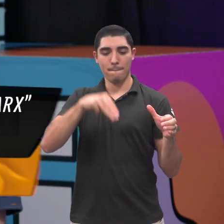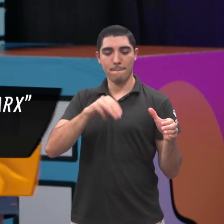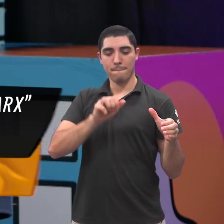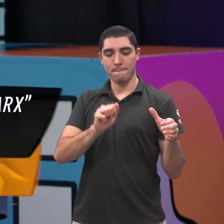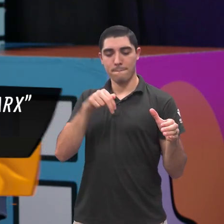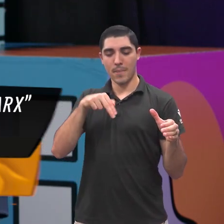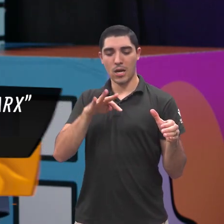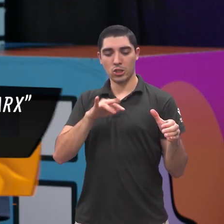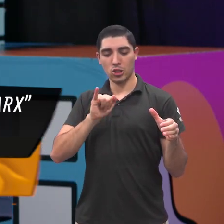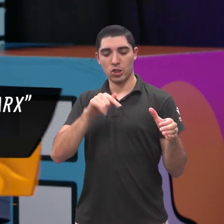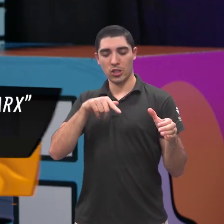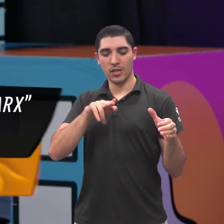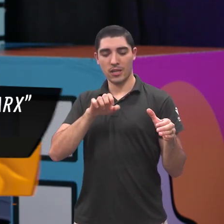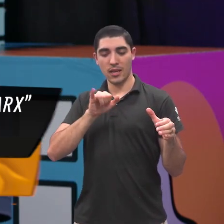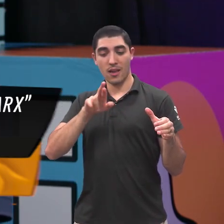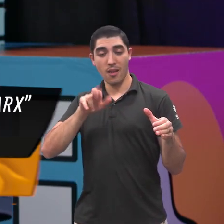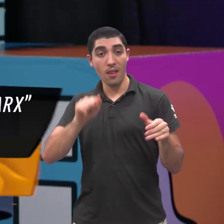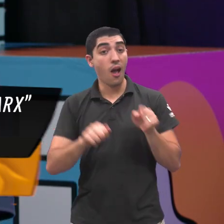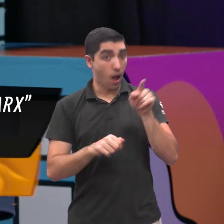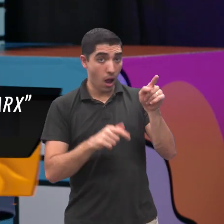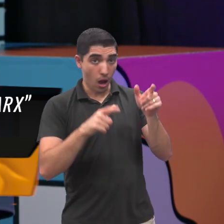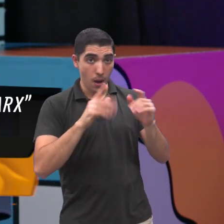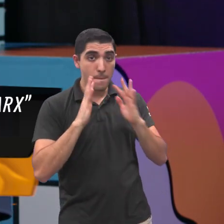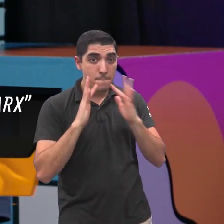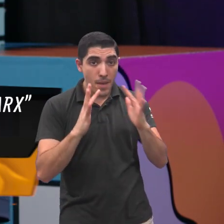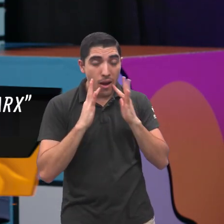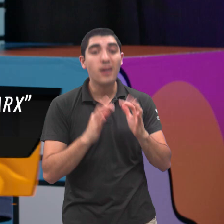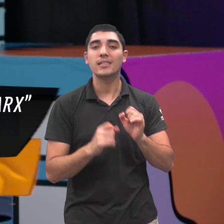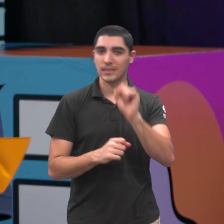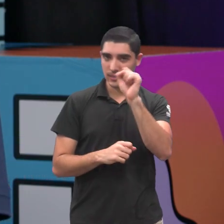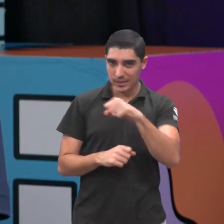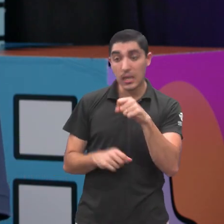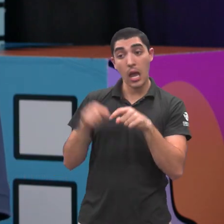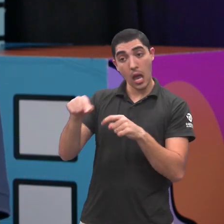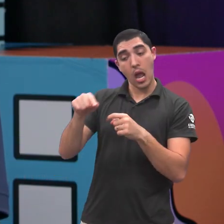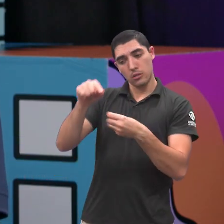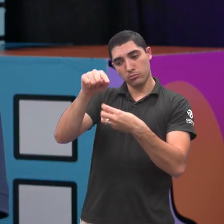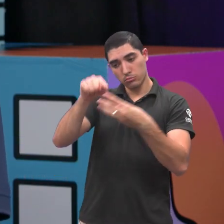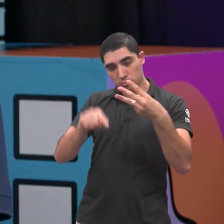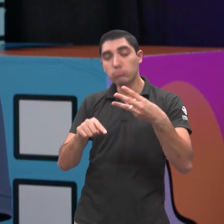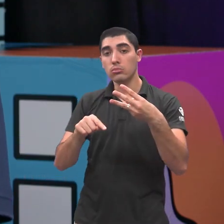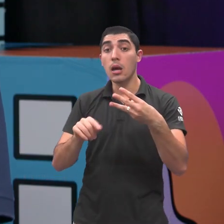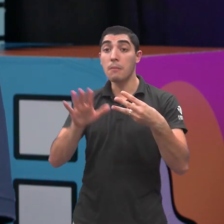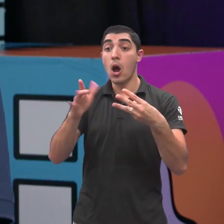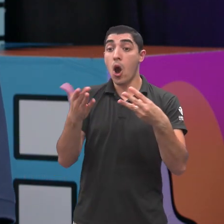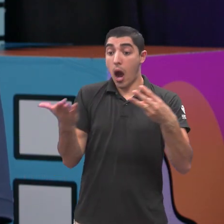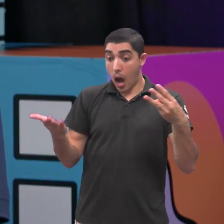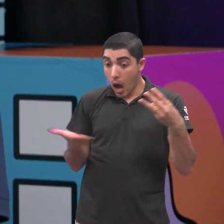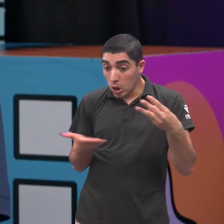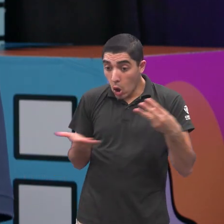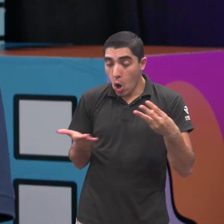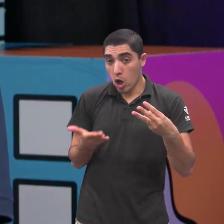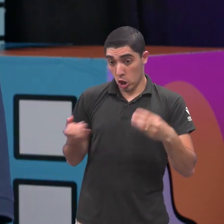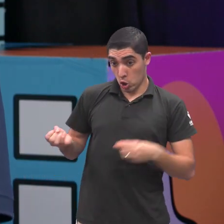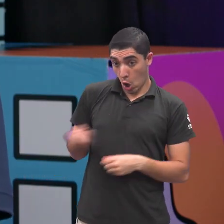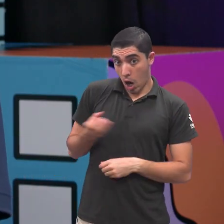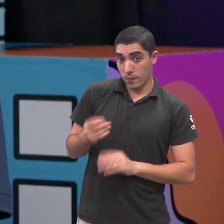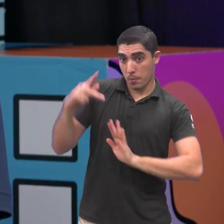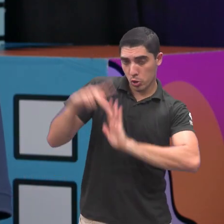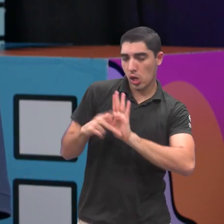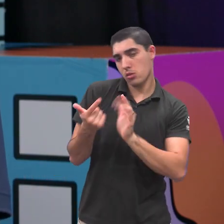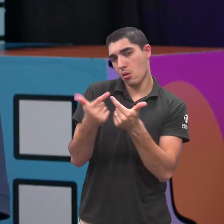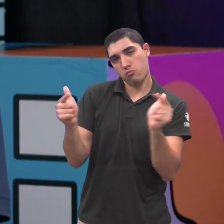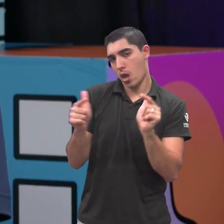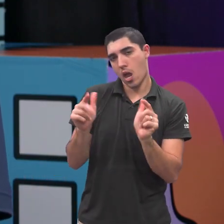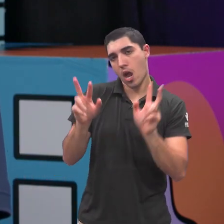da cidade. Isso, exatamente. São os projetos que a gente encontrou mais relevantes. Muito Atualmente legal. não existem projetos sobre o tema